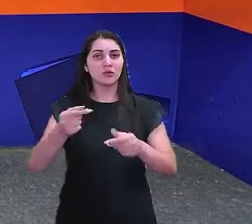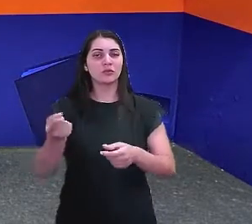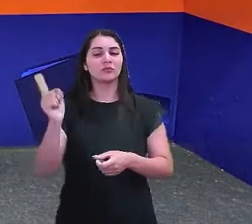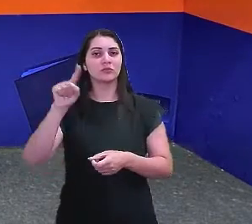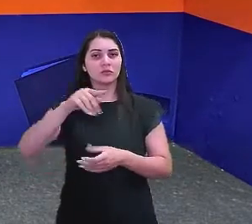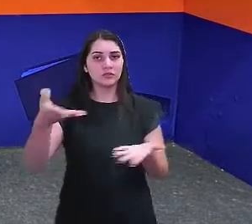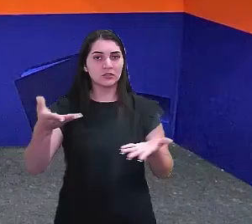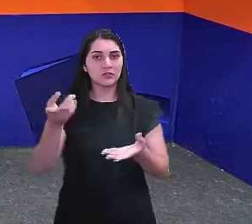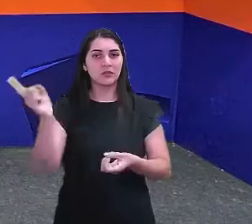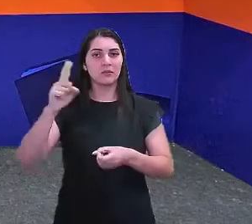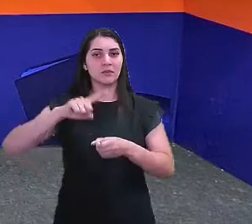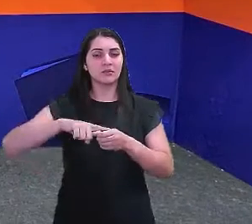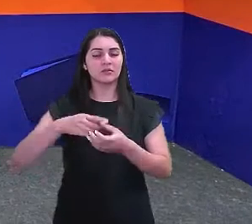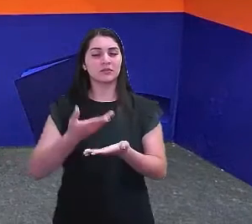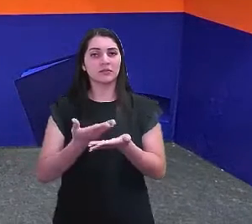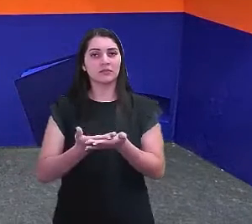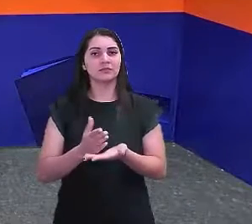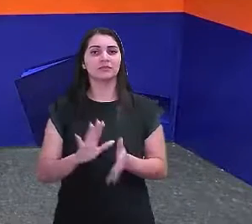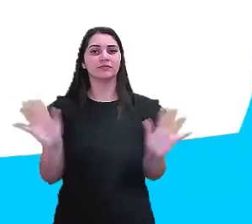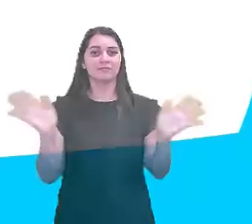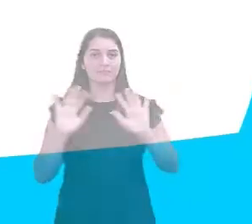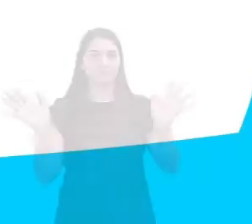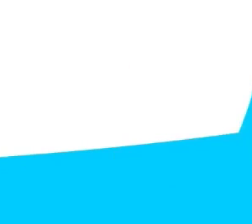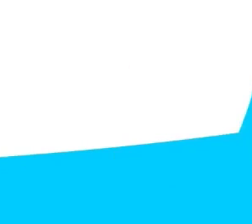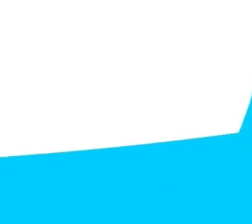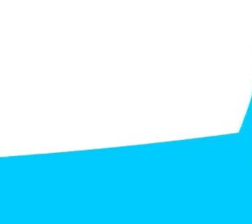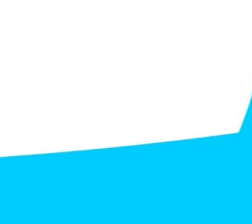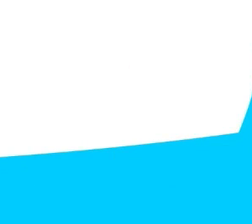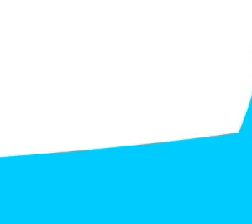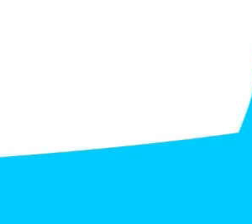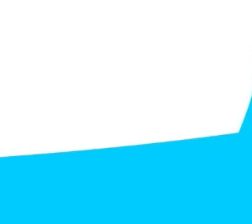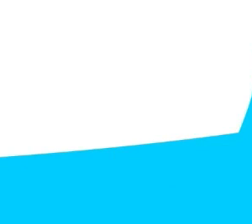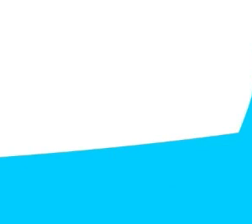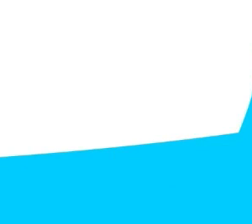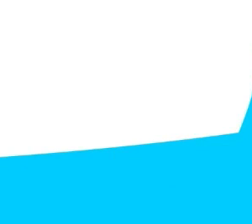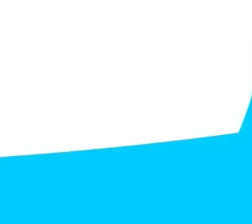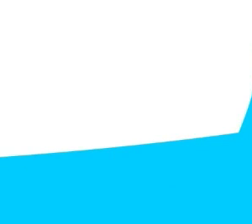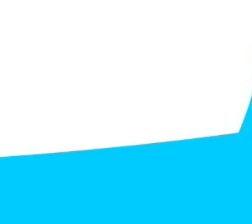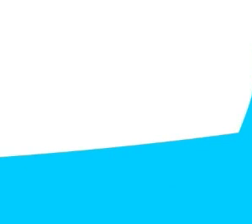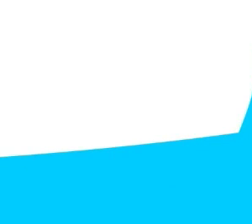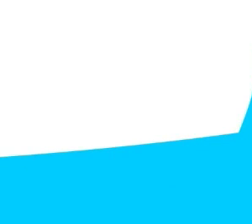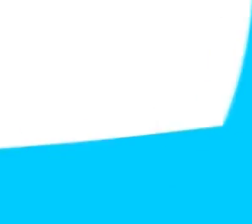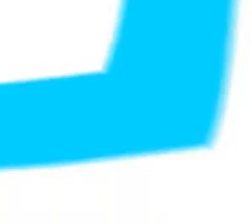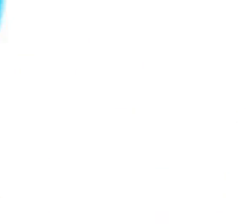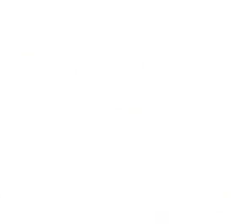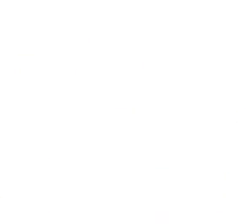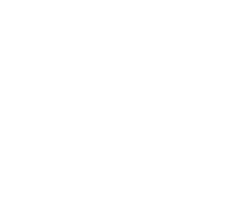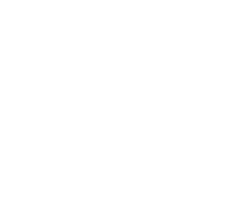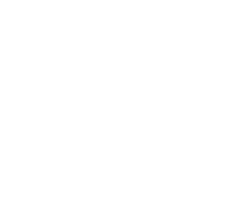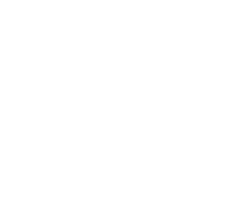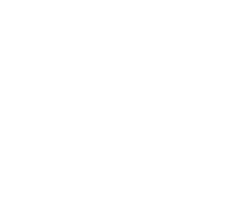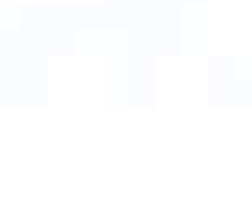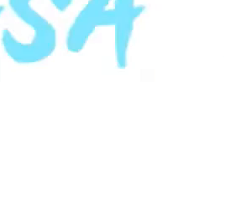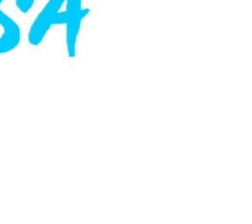na próxima aula. Tchau, tchau.